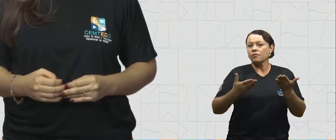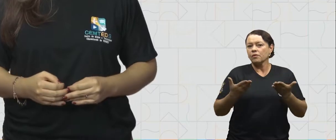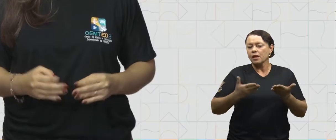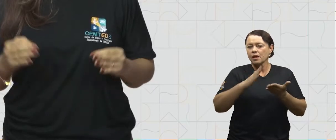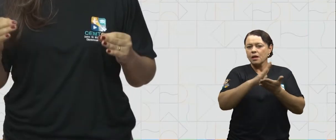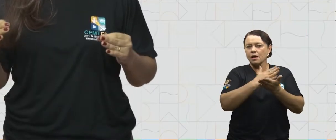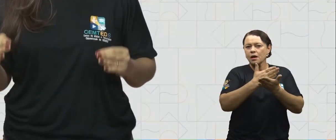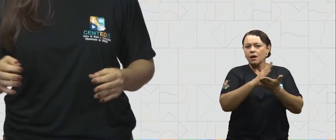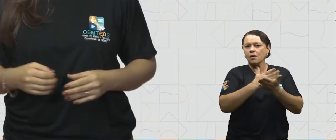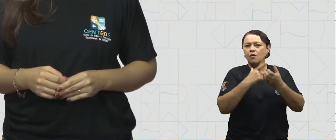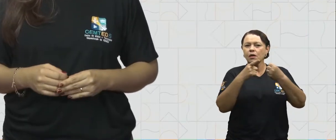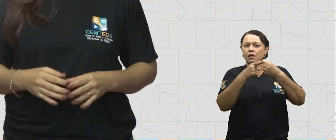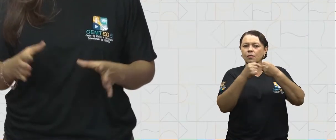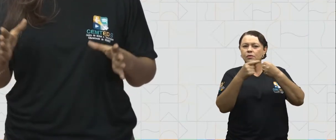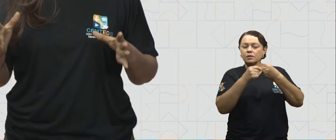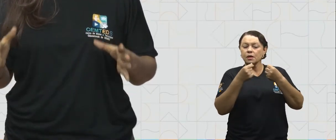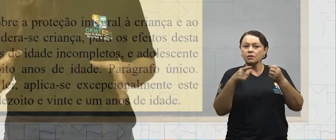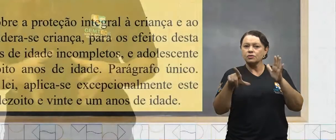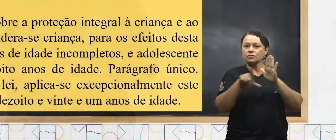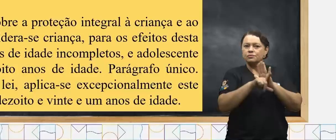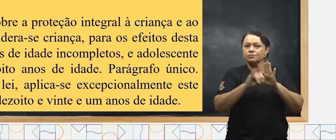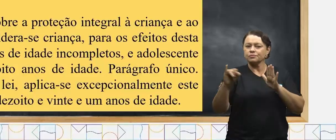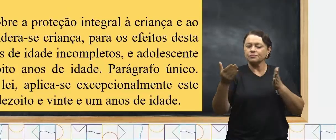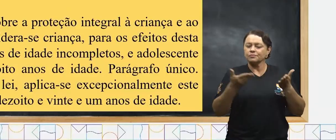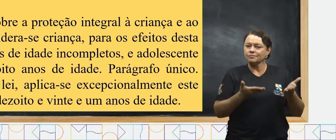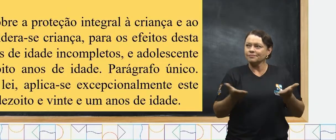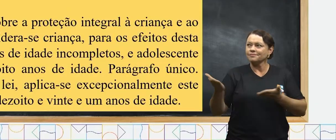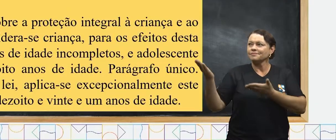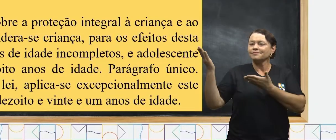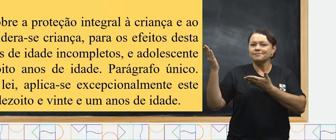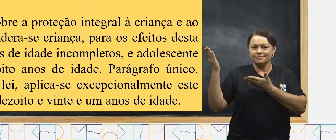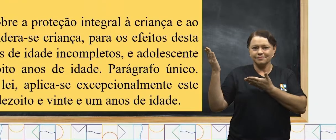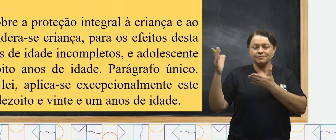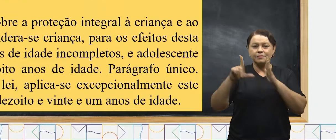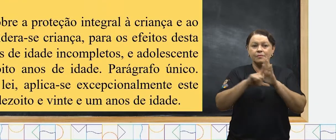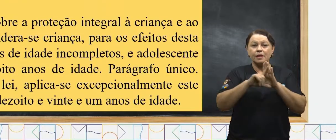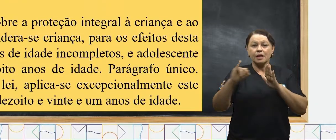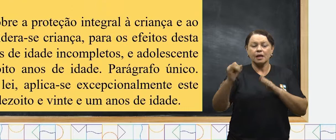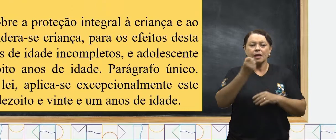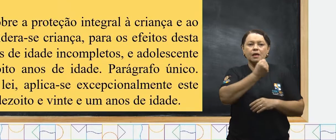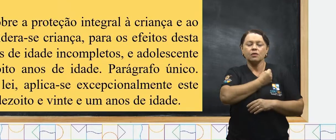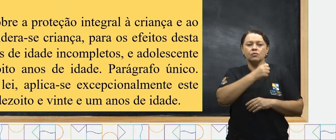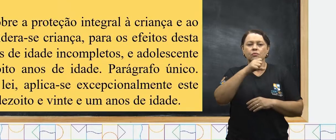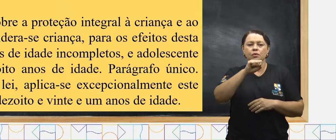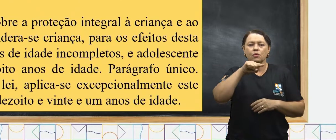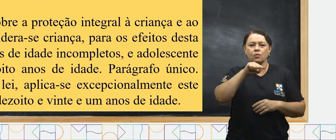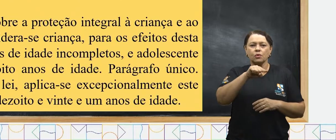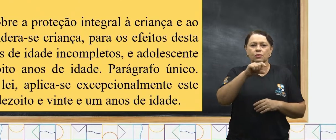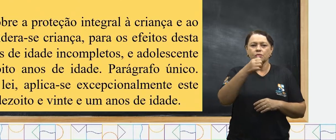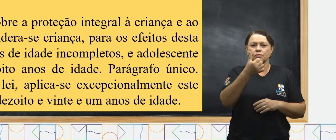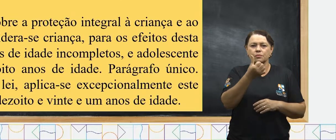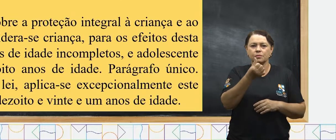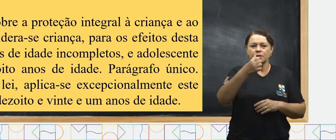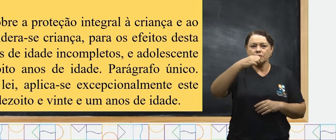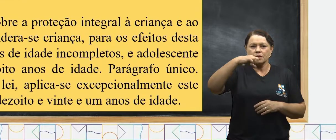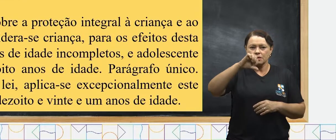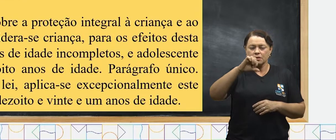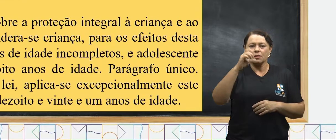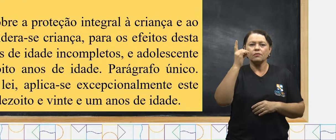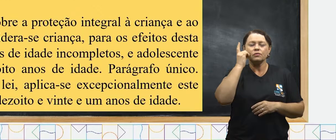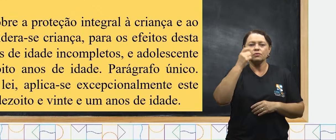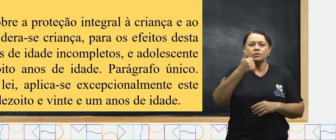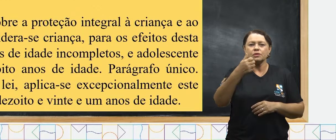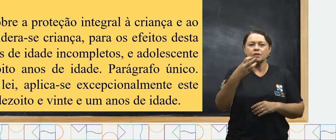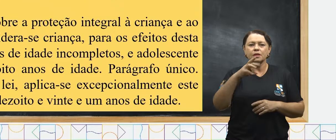alguns artigos desta lei. Ouçam. Lei número 8.069, de 13 de